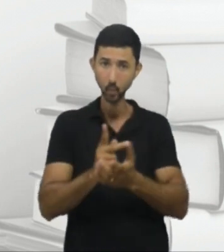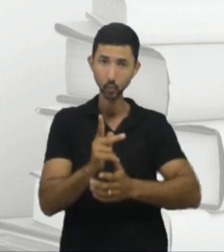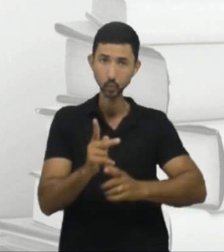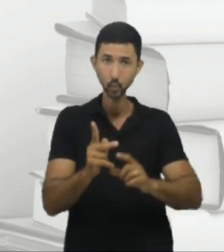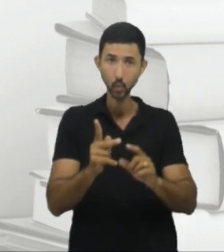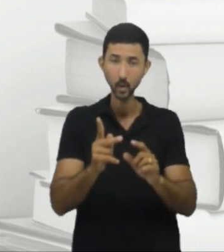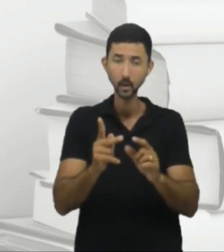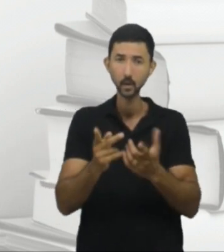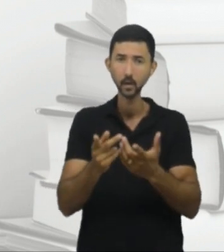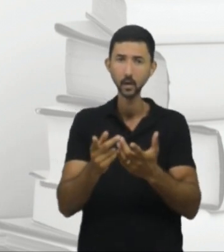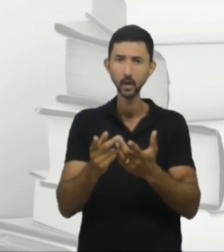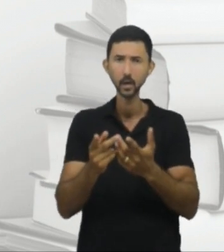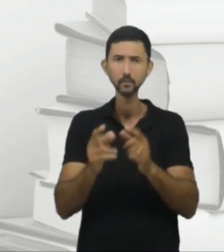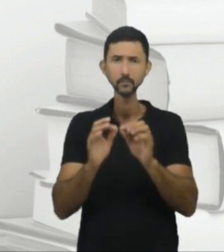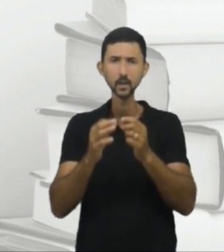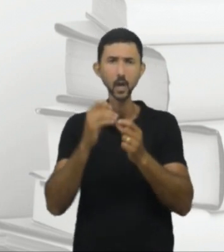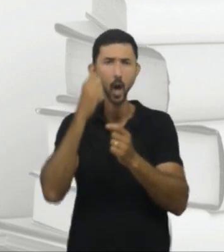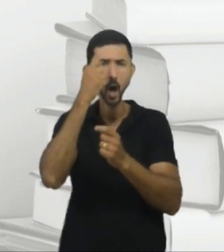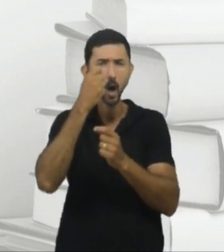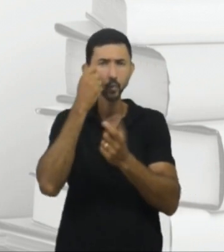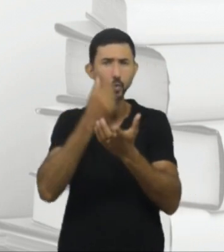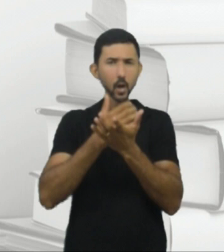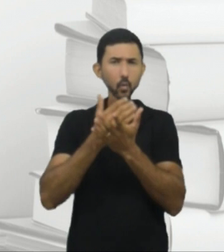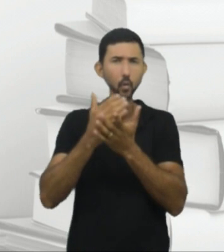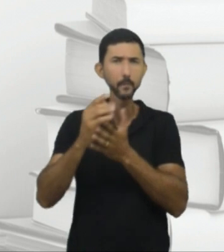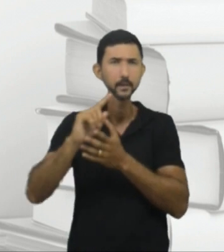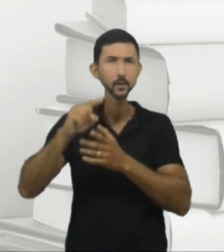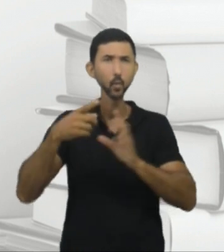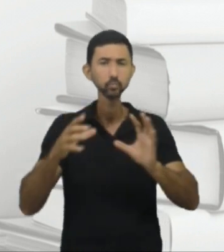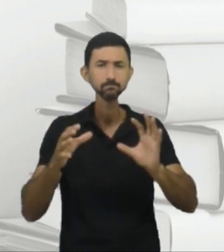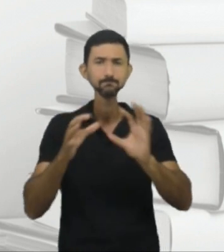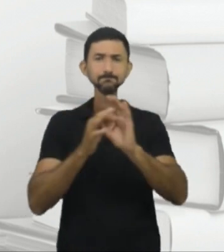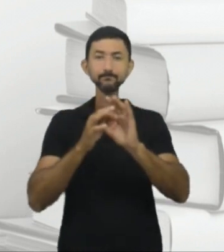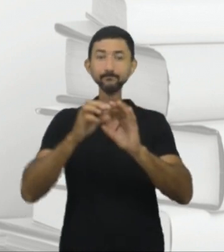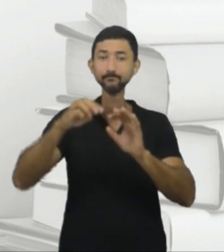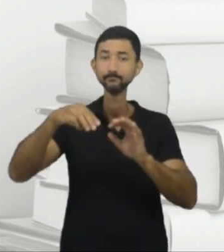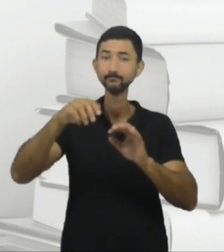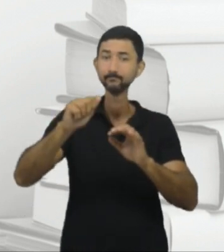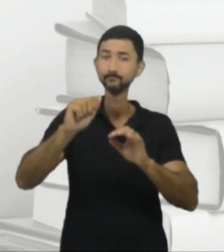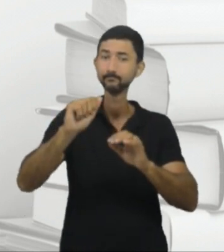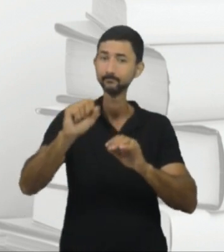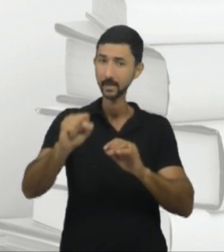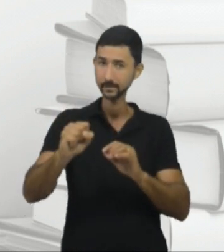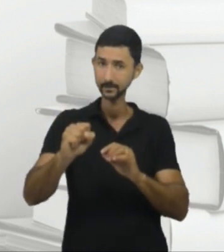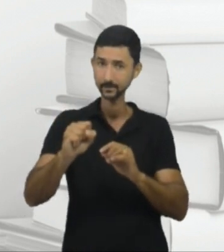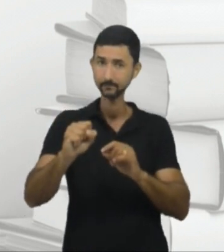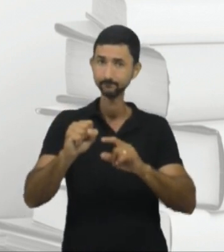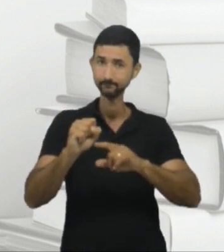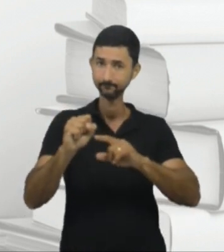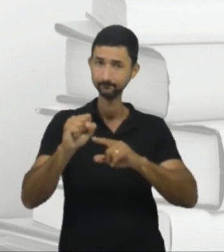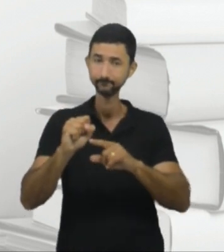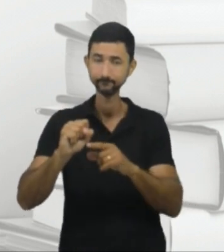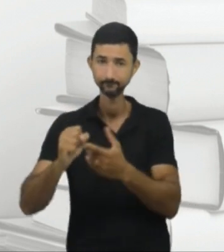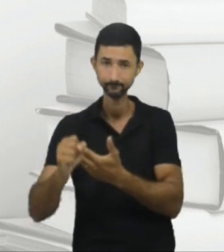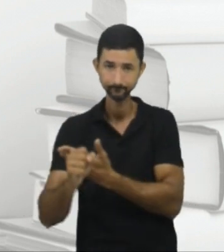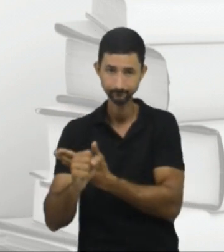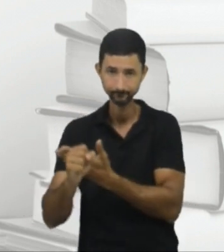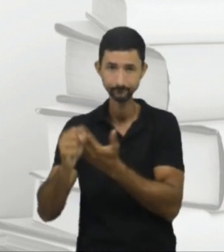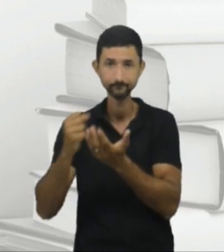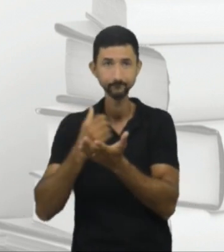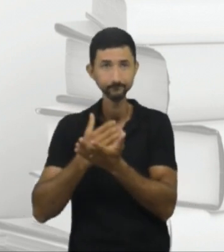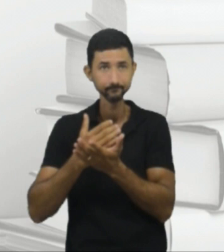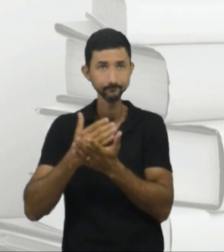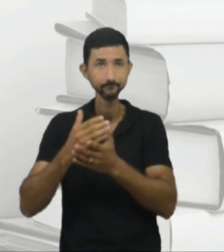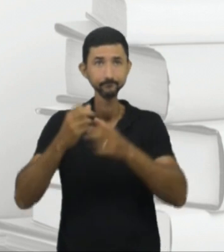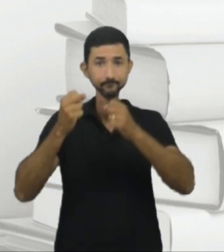acompanhando, a autora começa com outro conector, que é o mais. Ela fala, no começo do